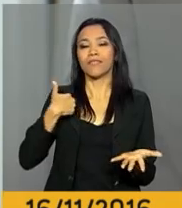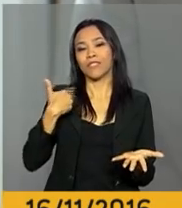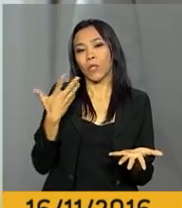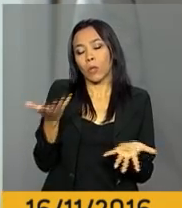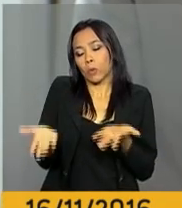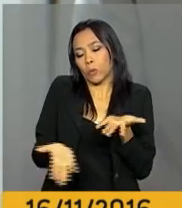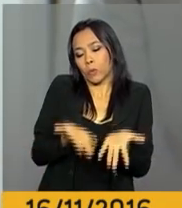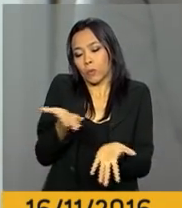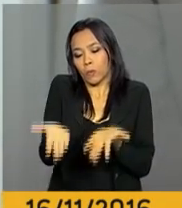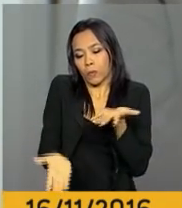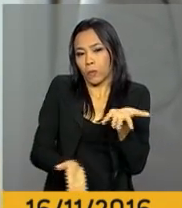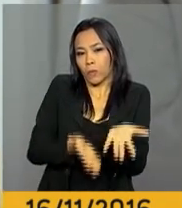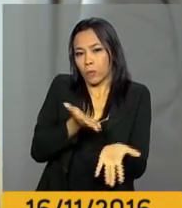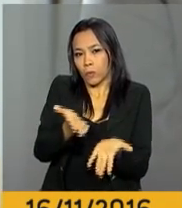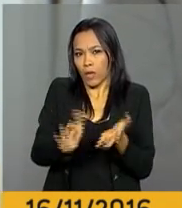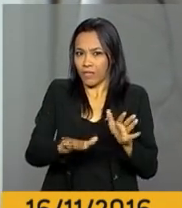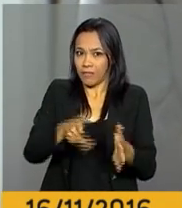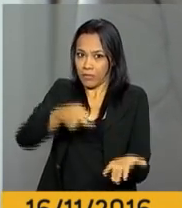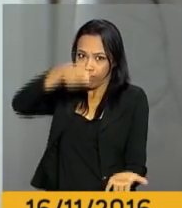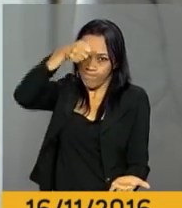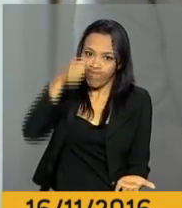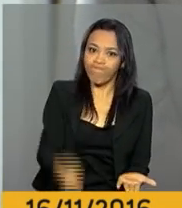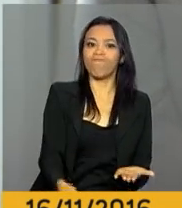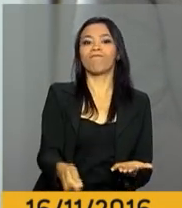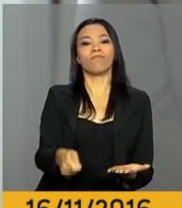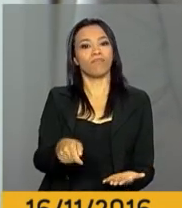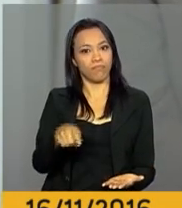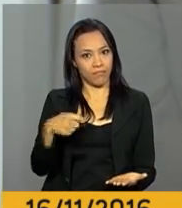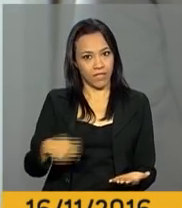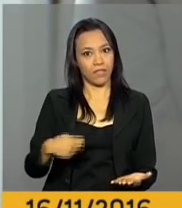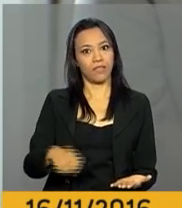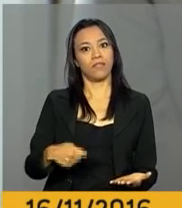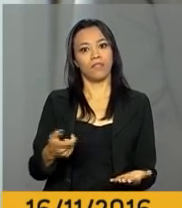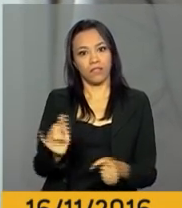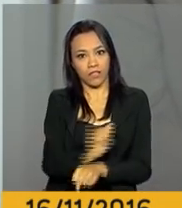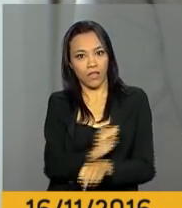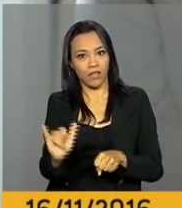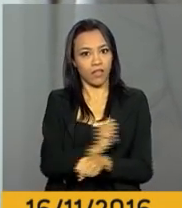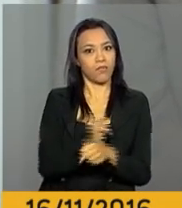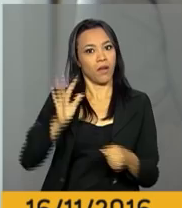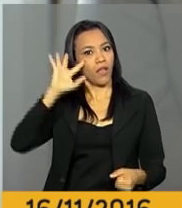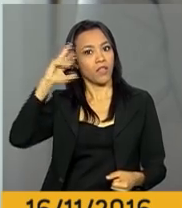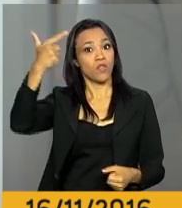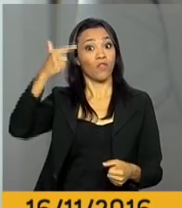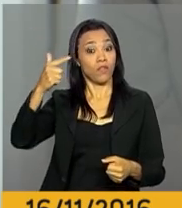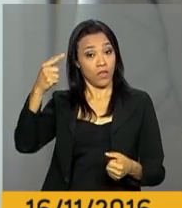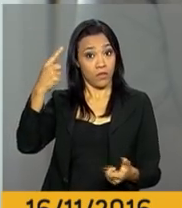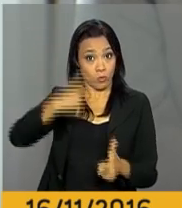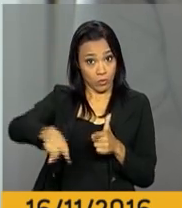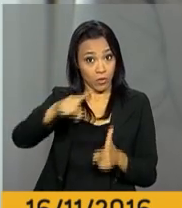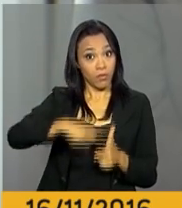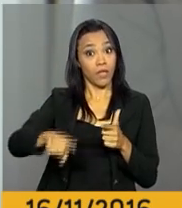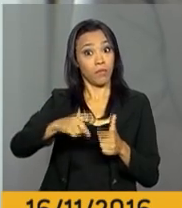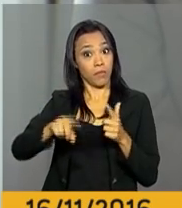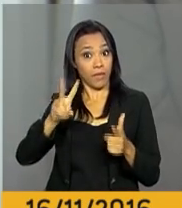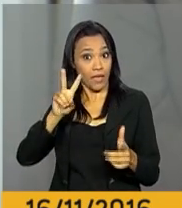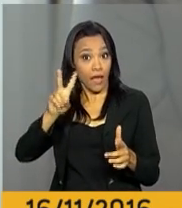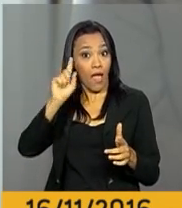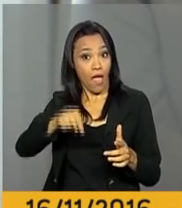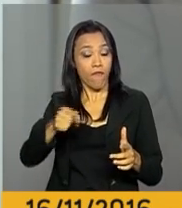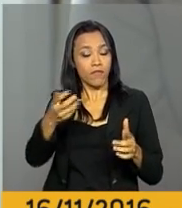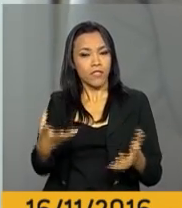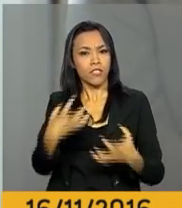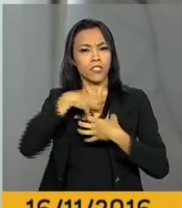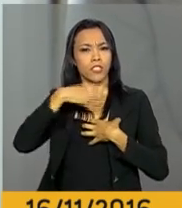muitas vezes, de medidas amargas, não é? E estas medidas, elas visam ao futuro, não visam ao presente. Por